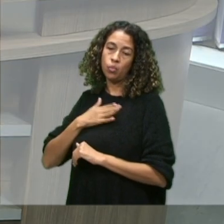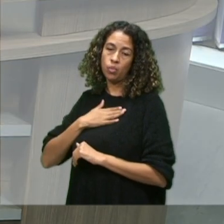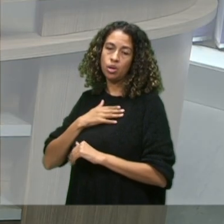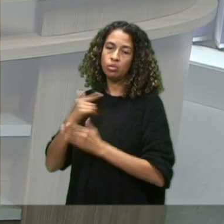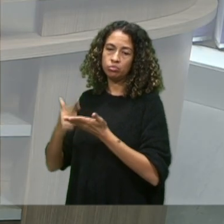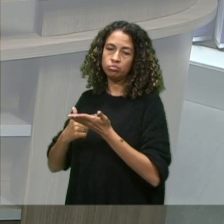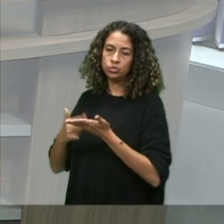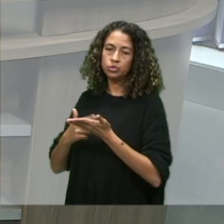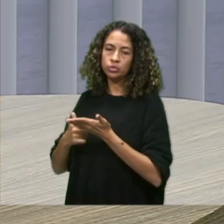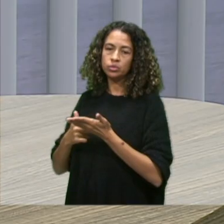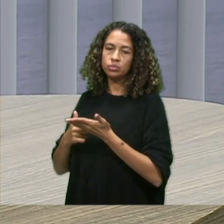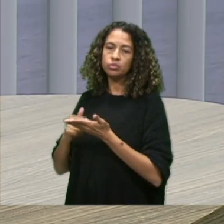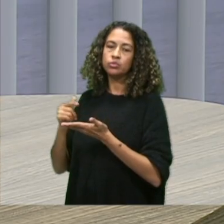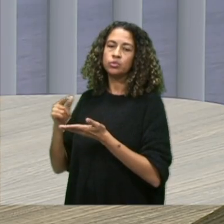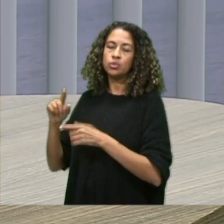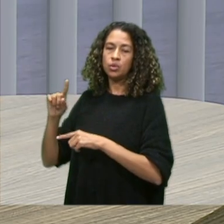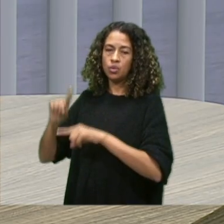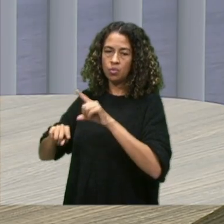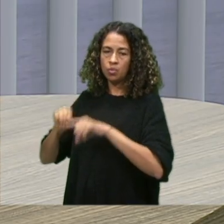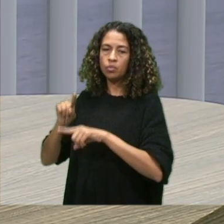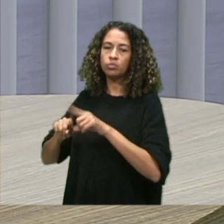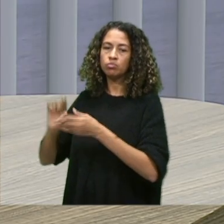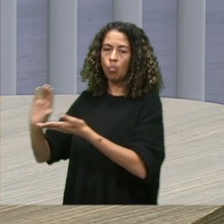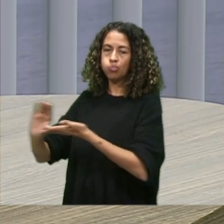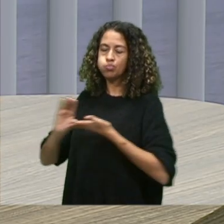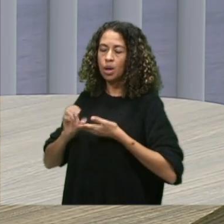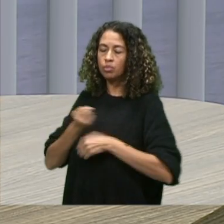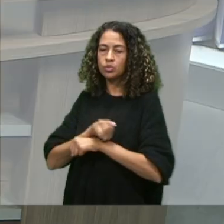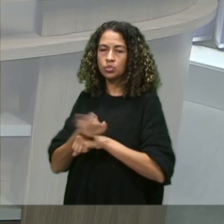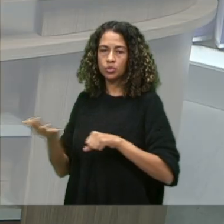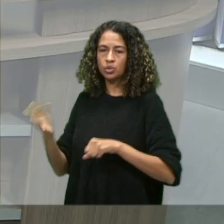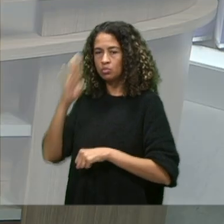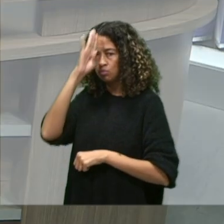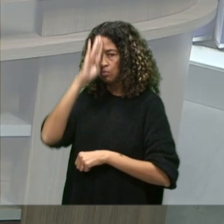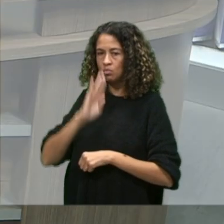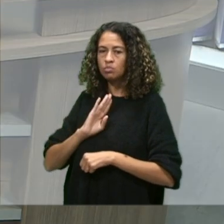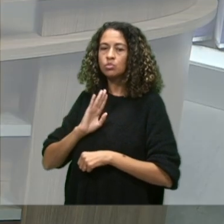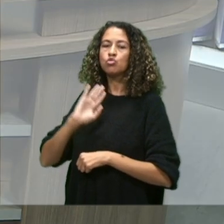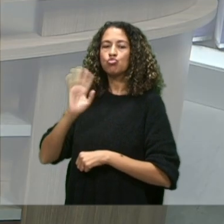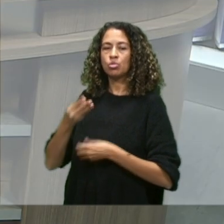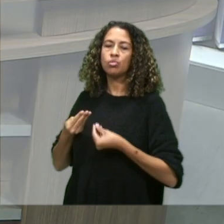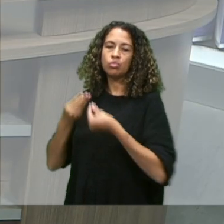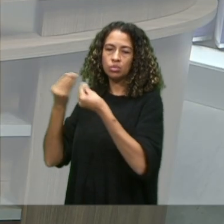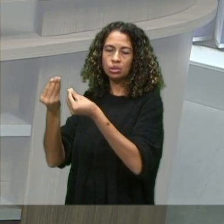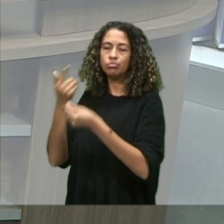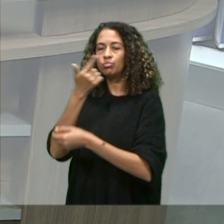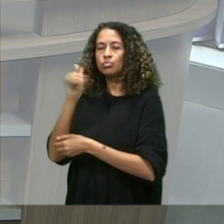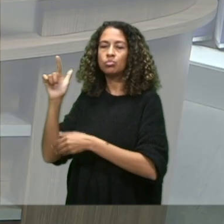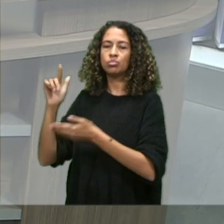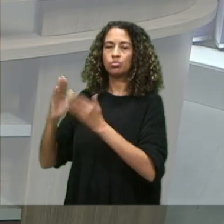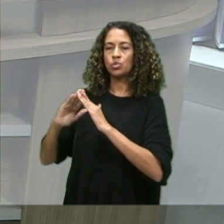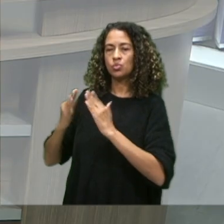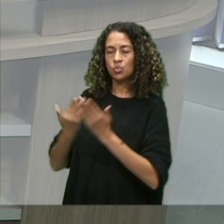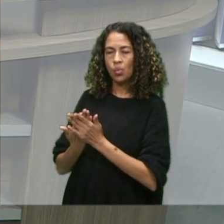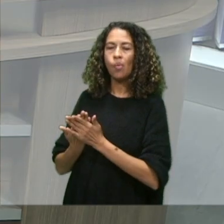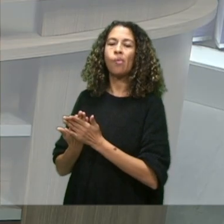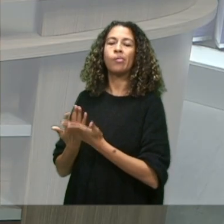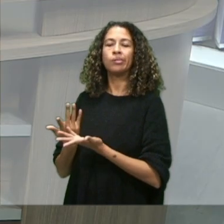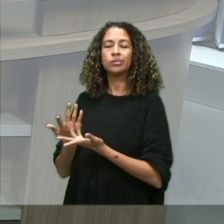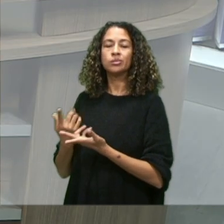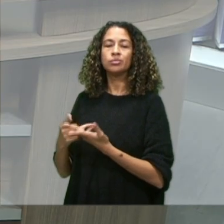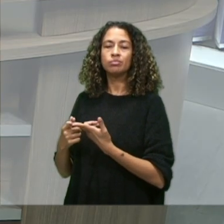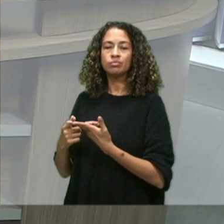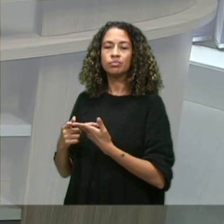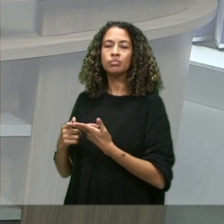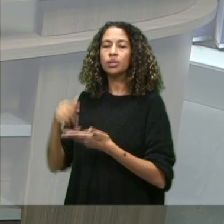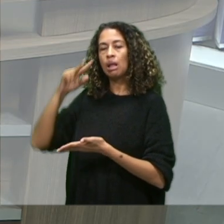foi feito com o intuito de ter distribuição gratuita, então eu já estou colocando em outras escolas, né? A gente está fazendo agendamento para fazer